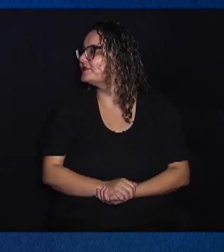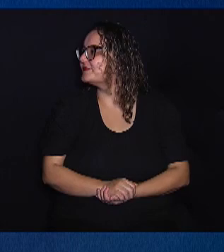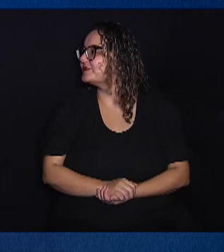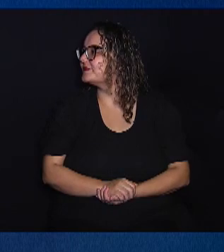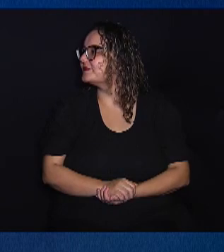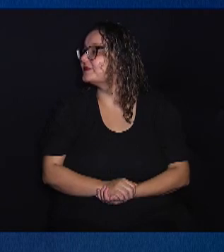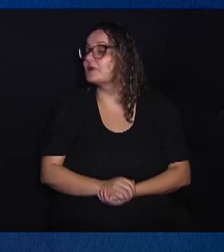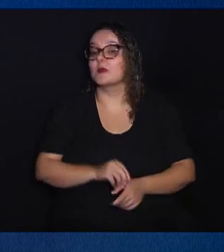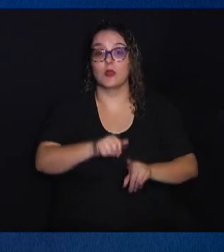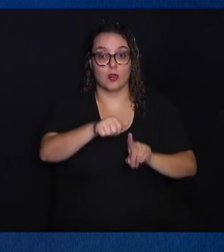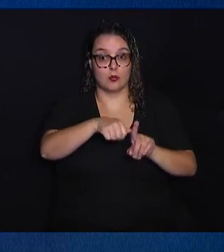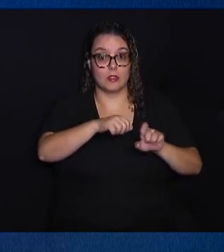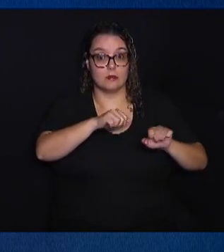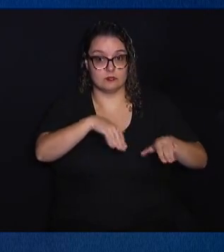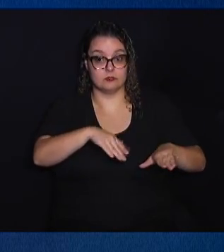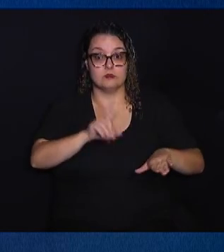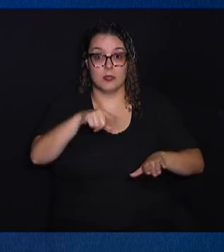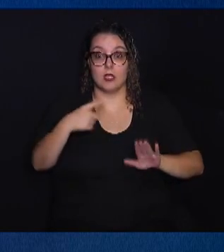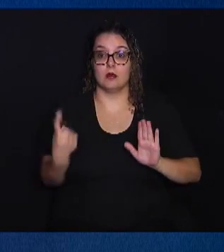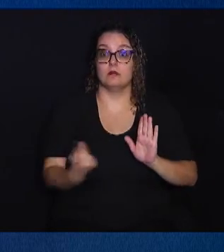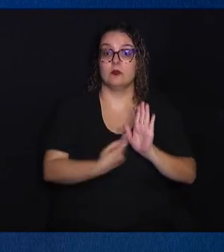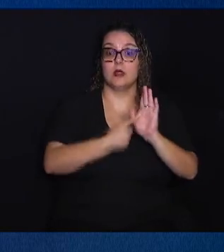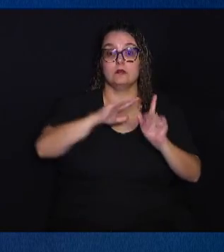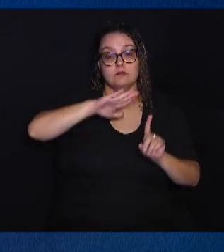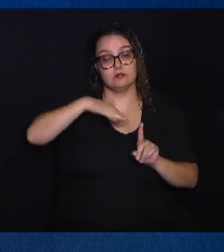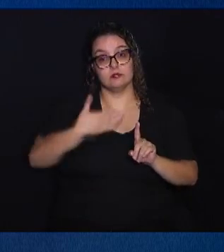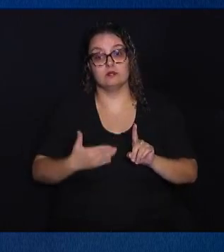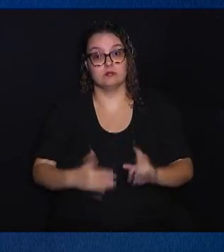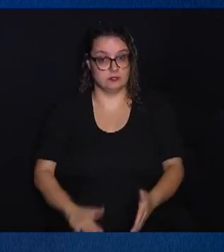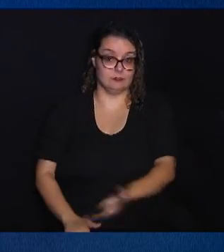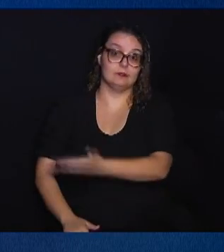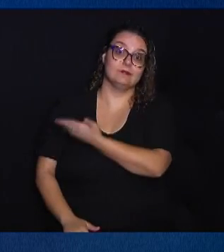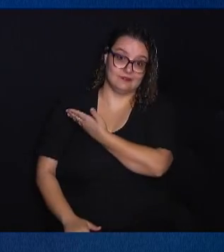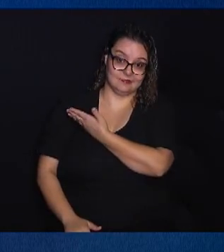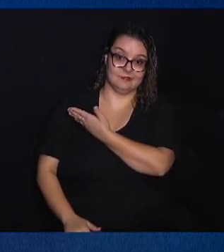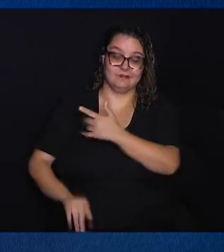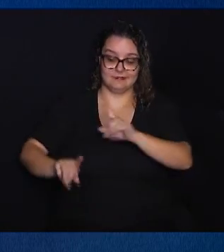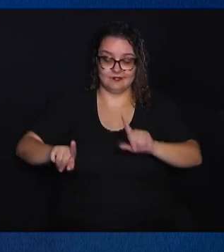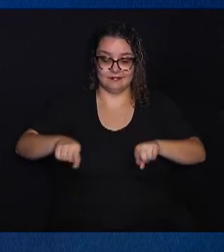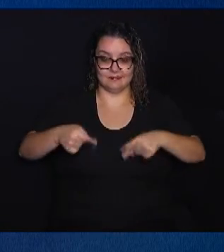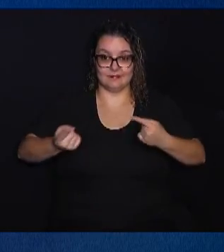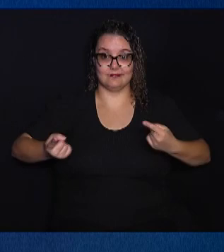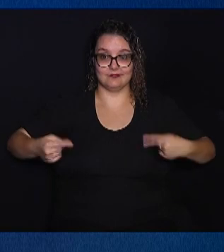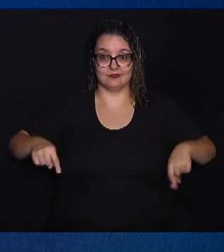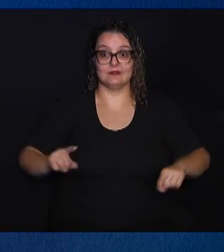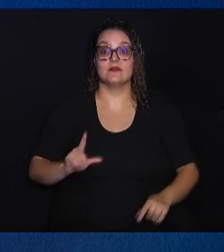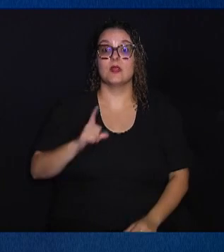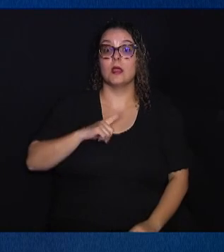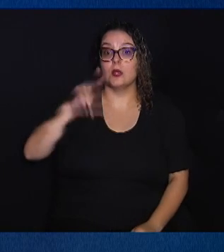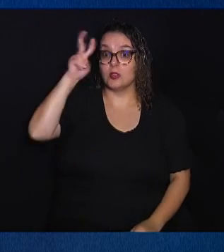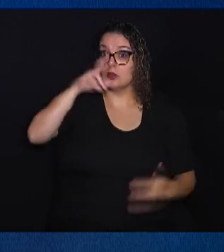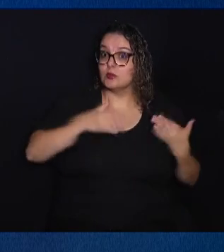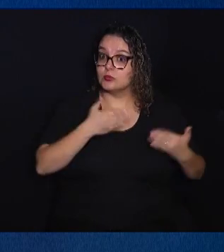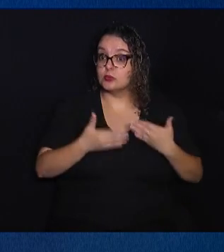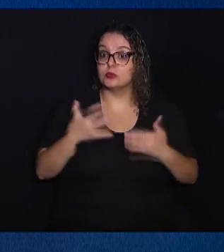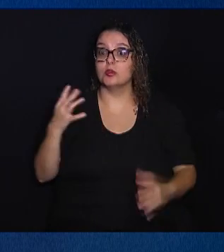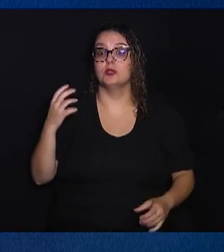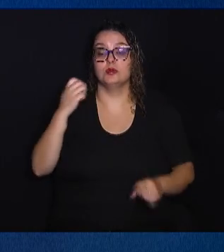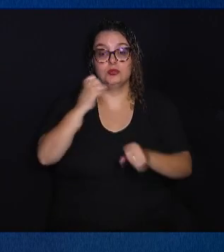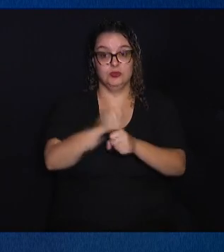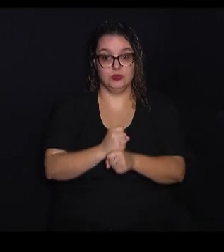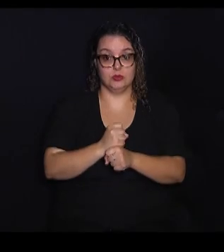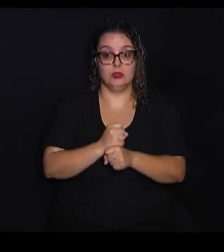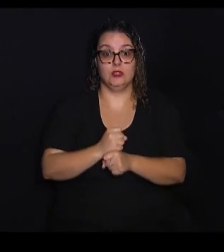O mês de setembro é marcado pelas homenagens a Carlos Gomes, maestro campineiro, que teve sua história integrada à sessão do